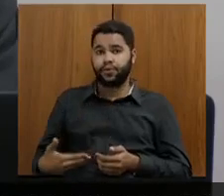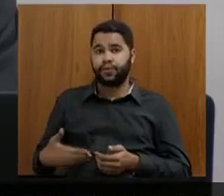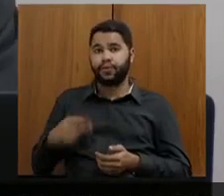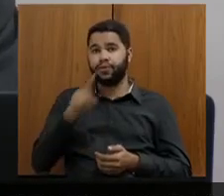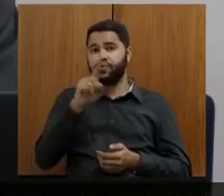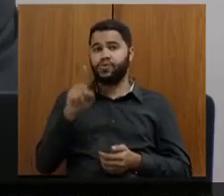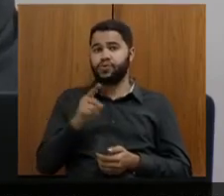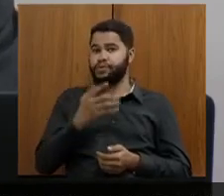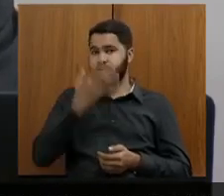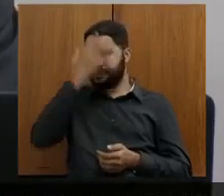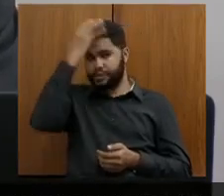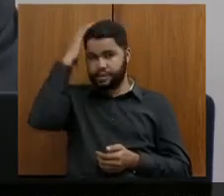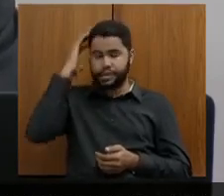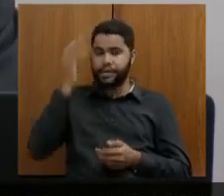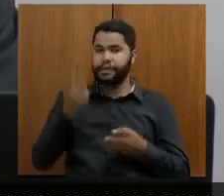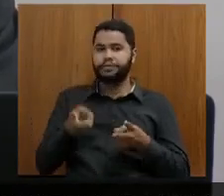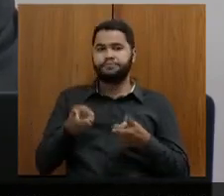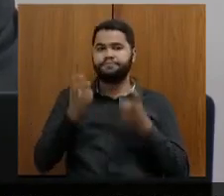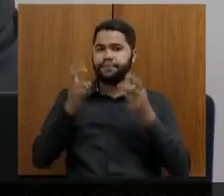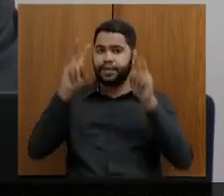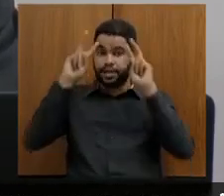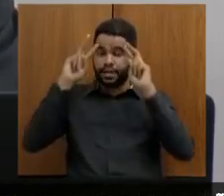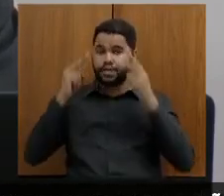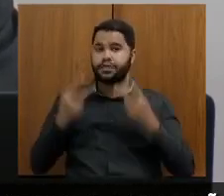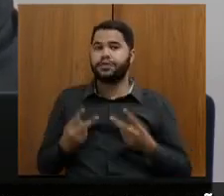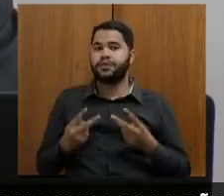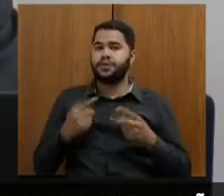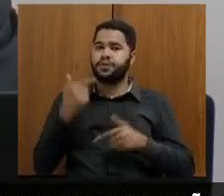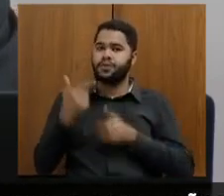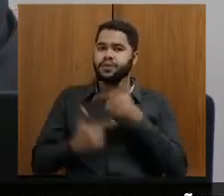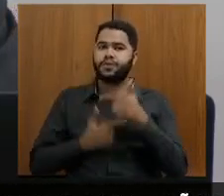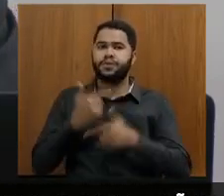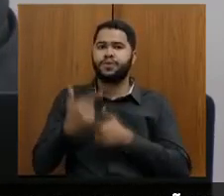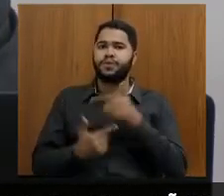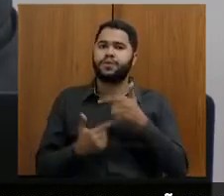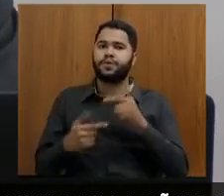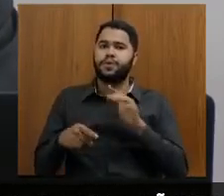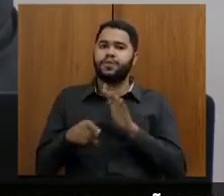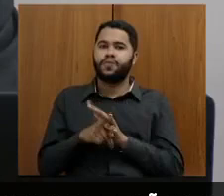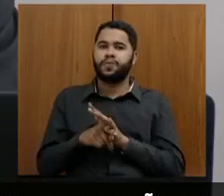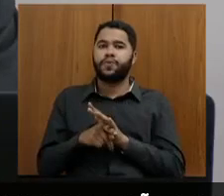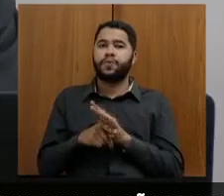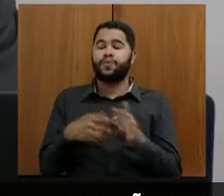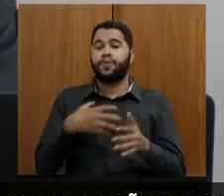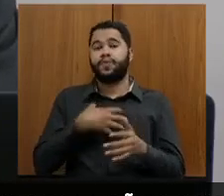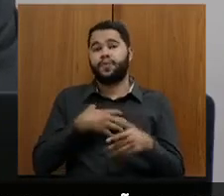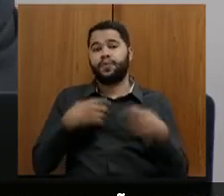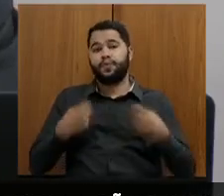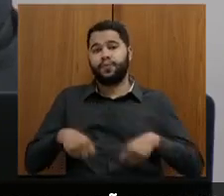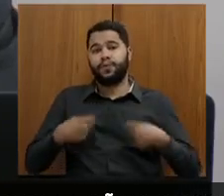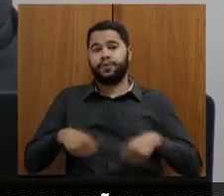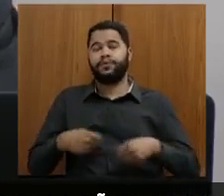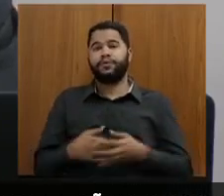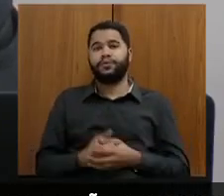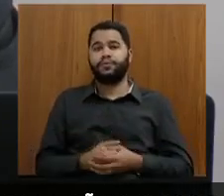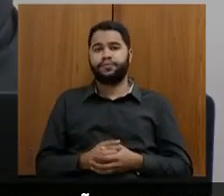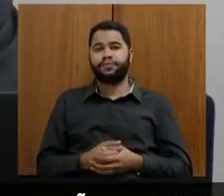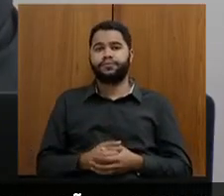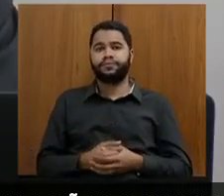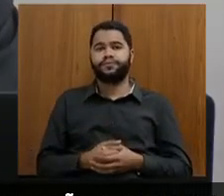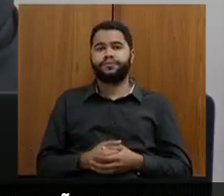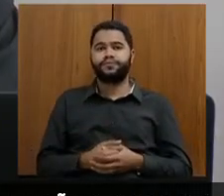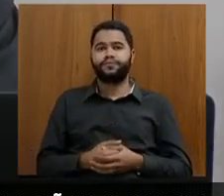não enxerga e não reconhece o trabalho das forças de segurança pública da forma que deveria reconhecer